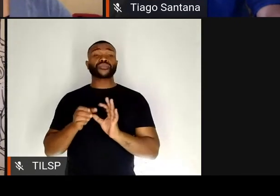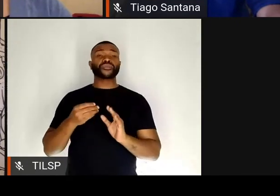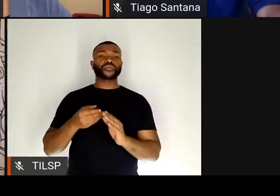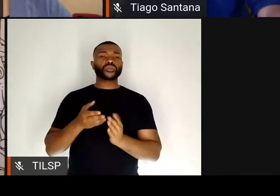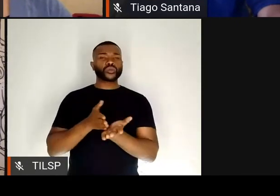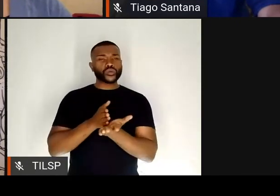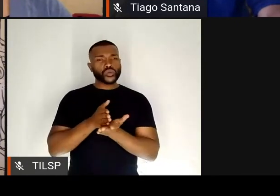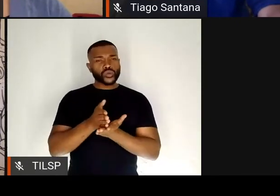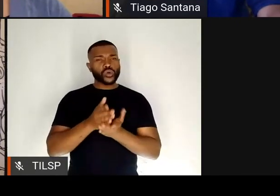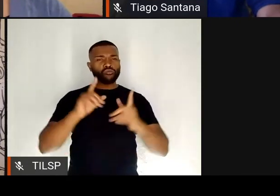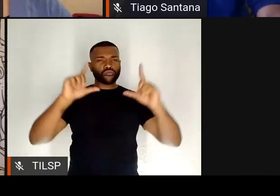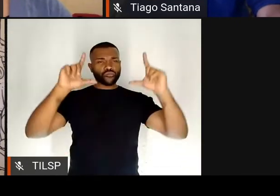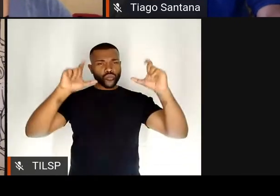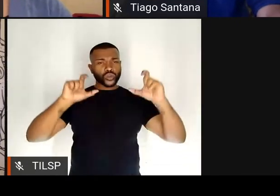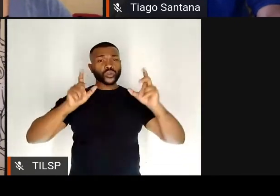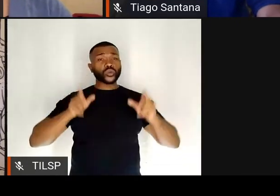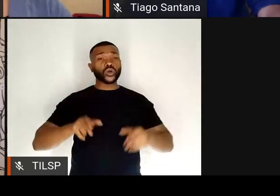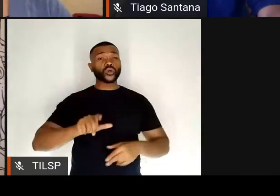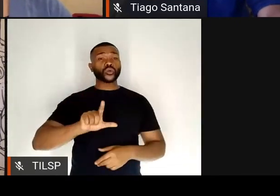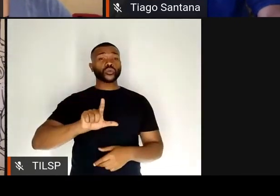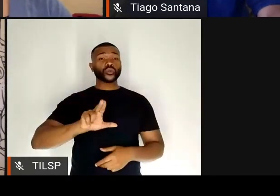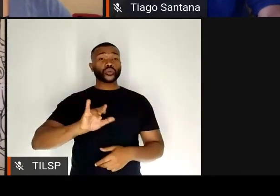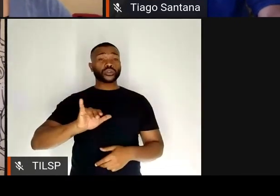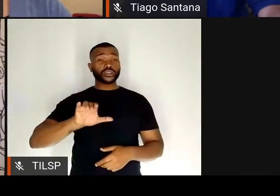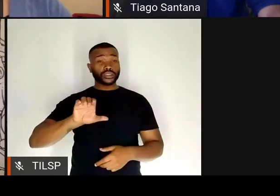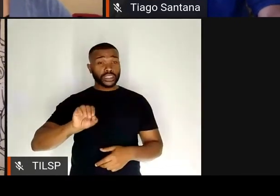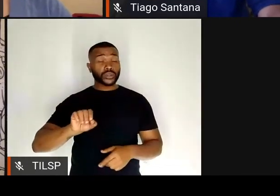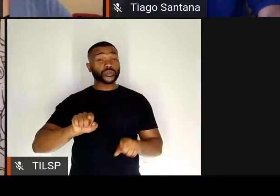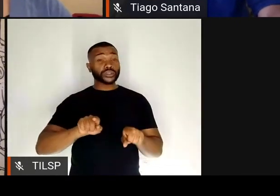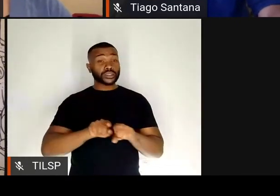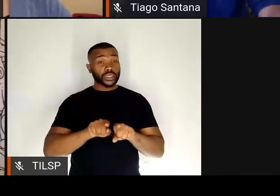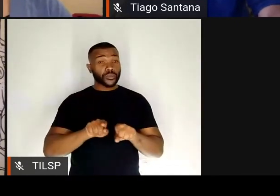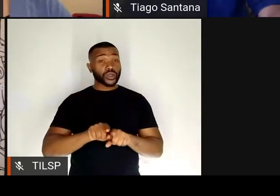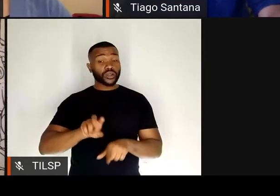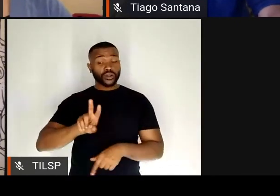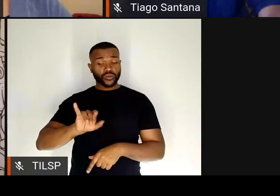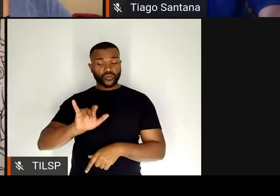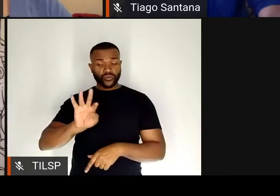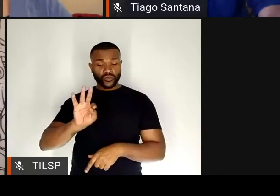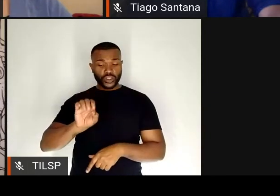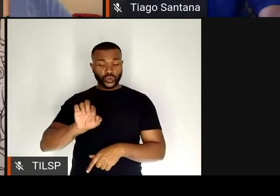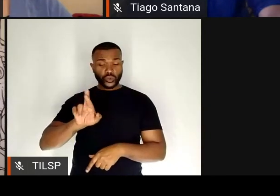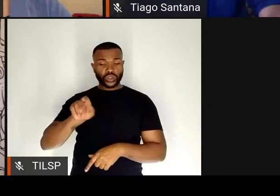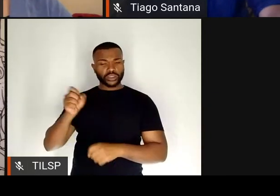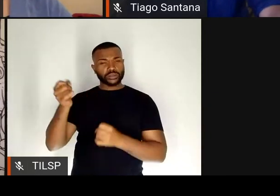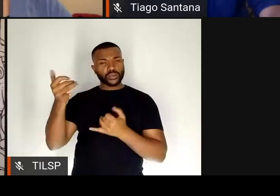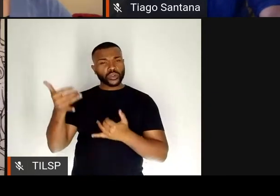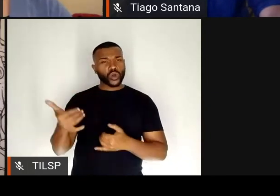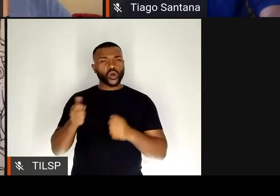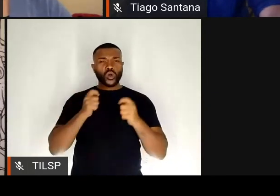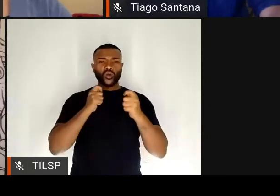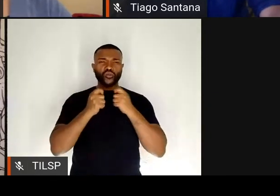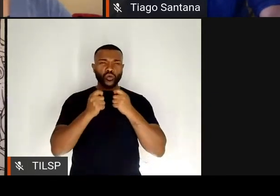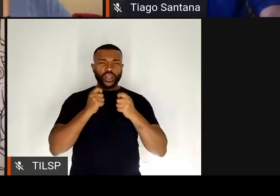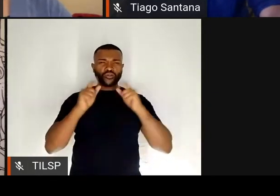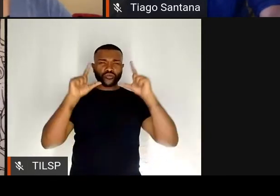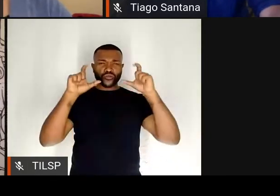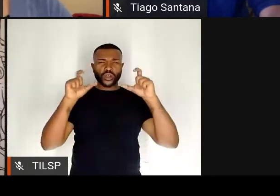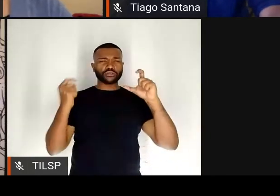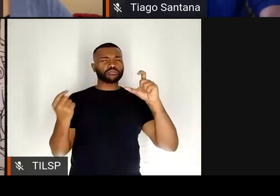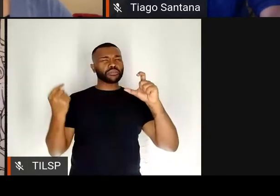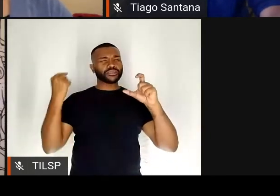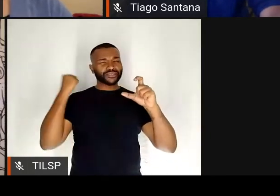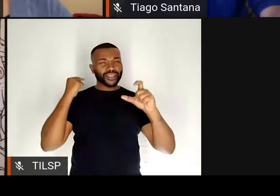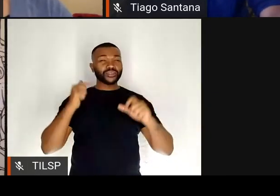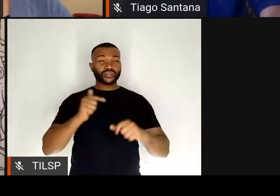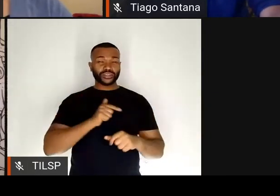fotojornalista como Luciano Carneiro, mas que, na verdade, como também o Vitor mencionou, diversos outros fotojornalistas desse período, dois que